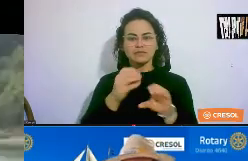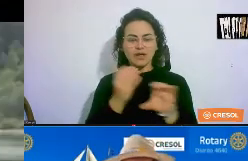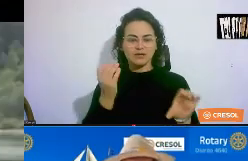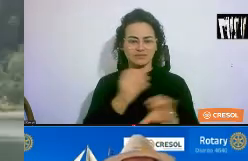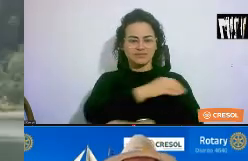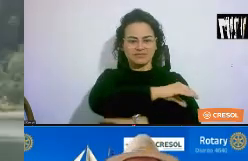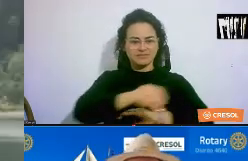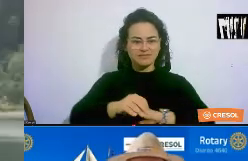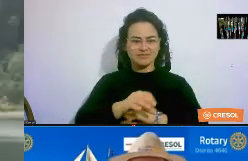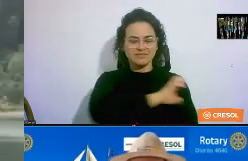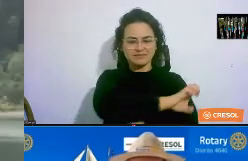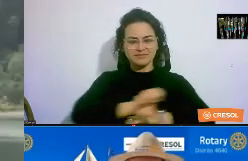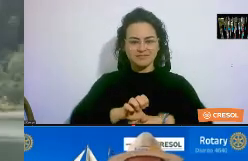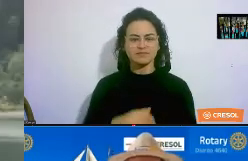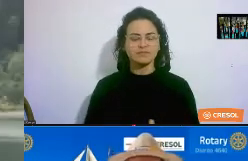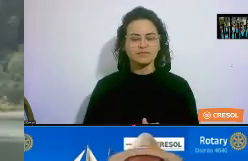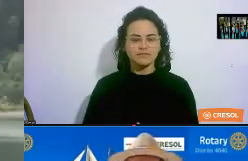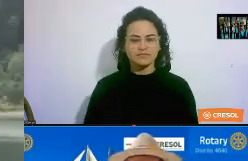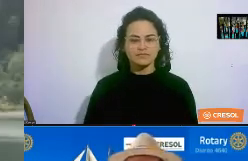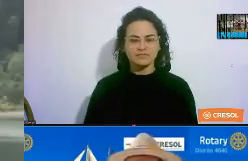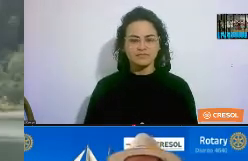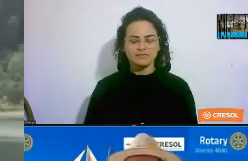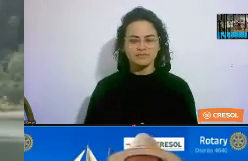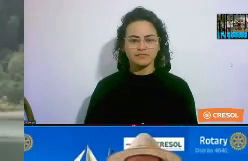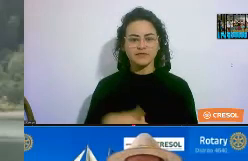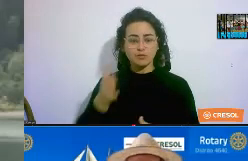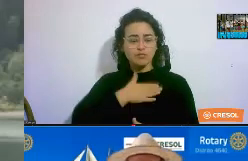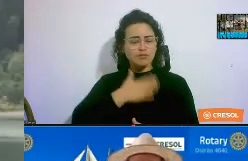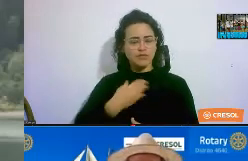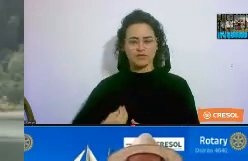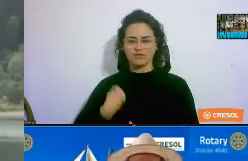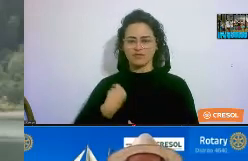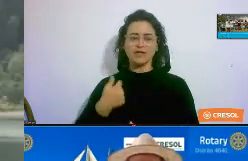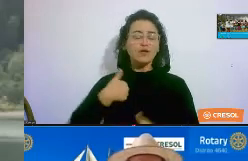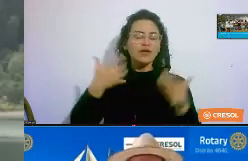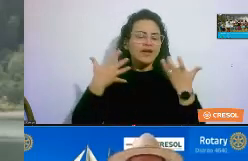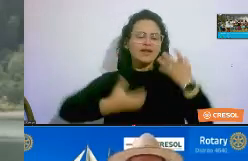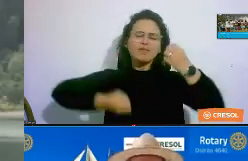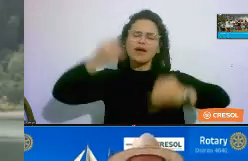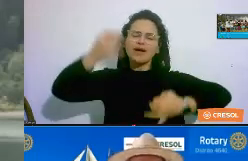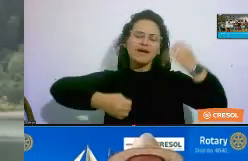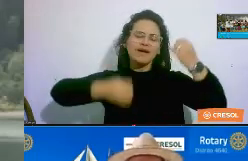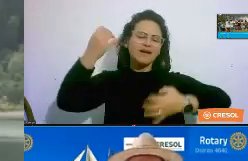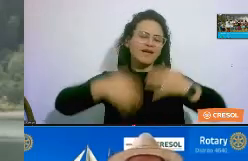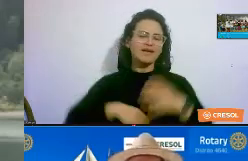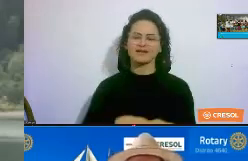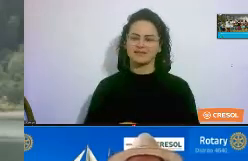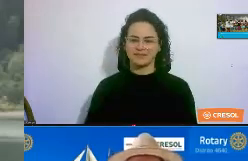esse é um pouquinho da minha vida. Eu queria contar isso assim, horas e horas sobre o Rotary. Queria contar